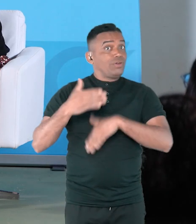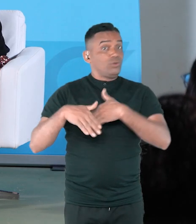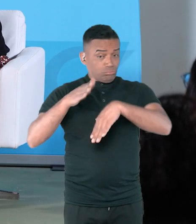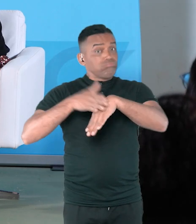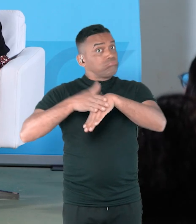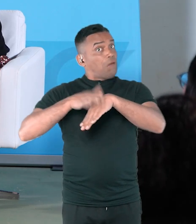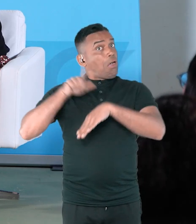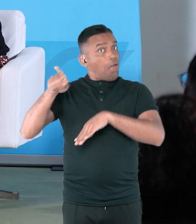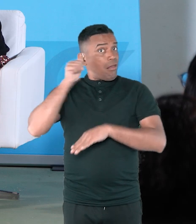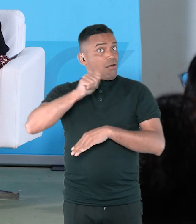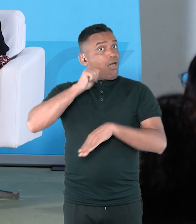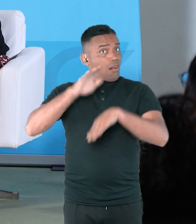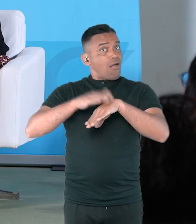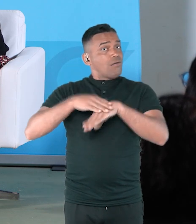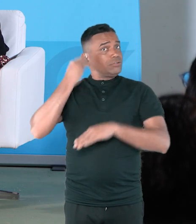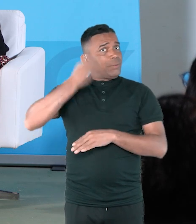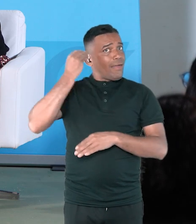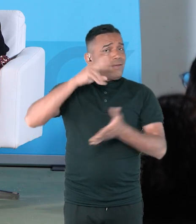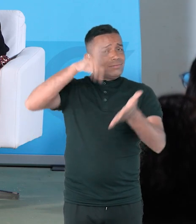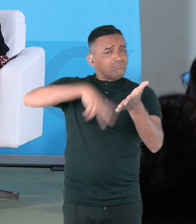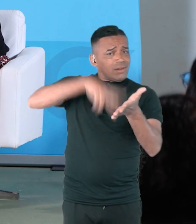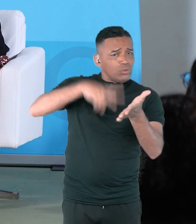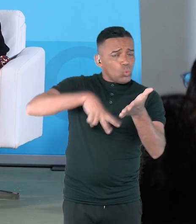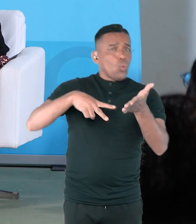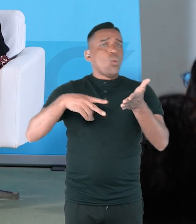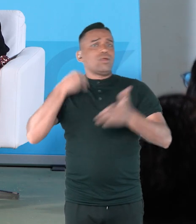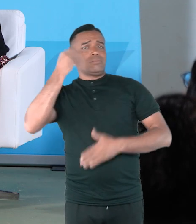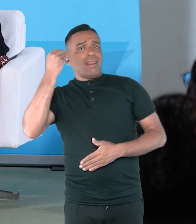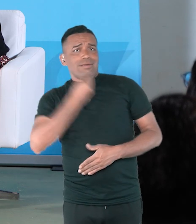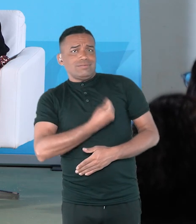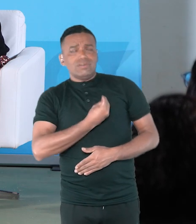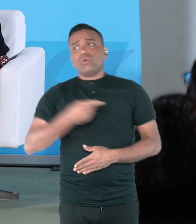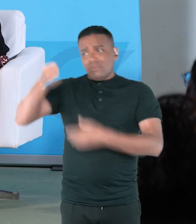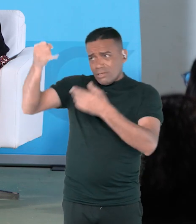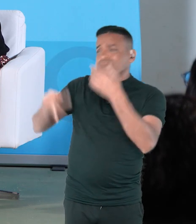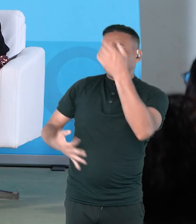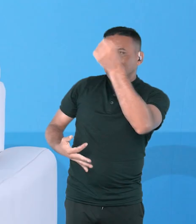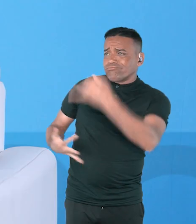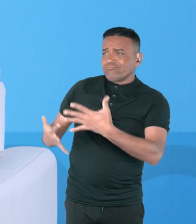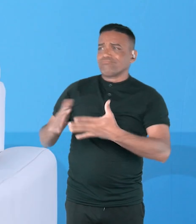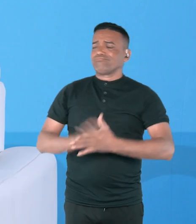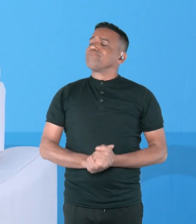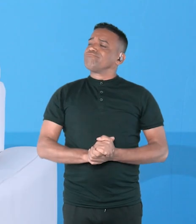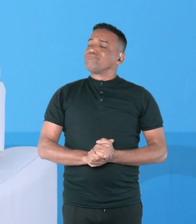como se fosse uma criação por ela, fruto da experiência de leitura e de vida. Então, eu queria que você falasse disso.